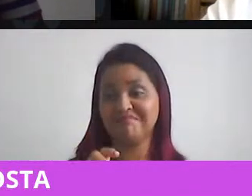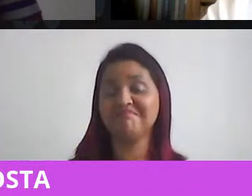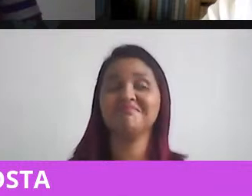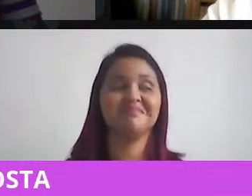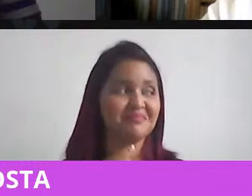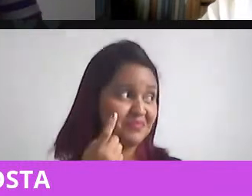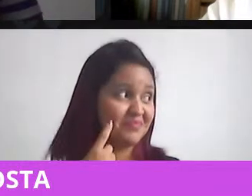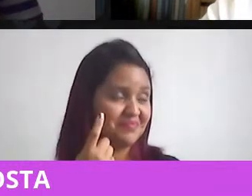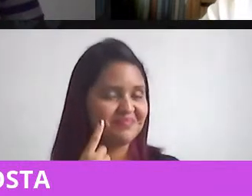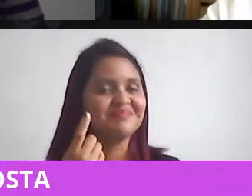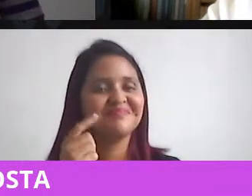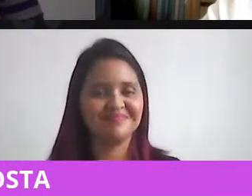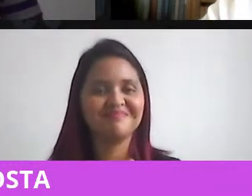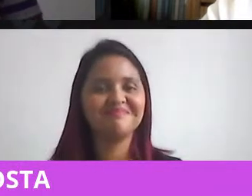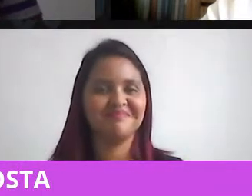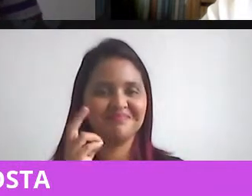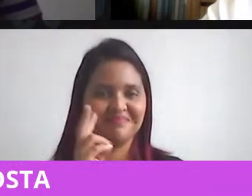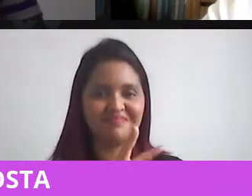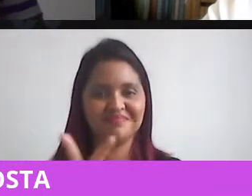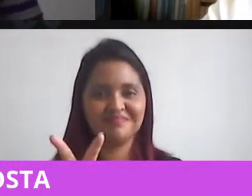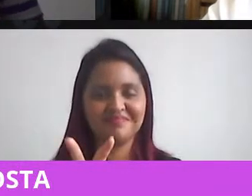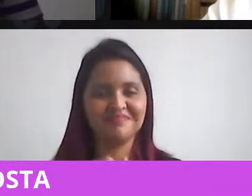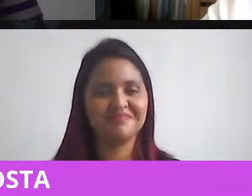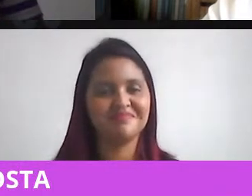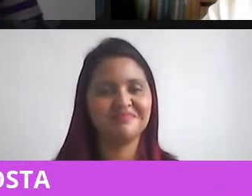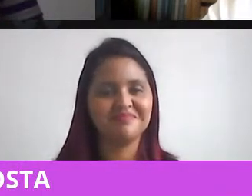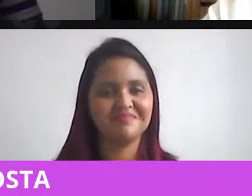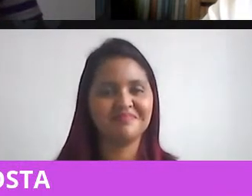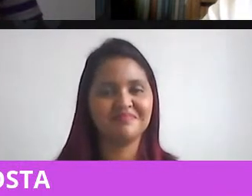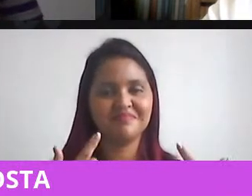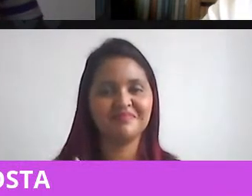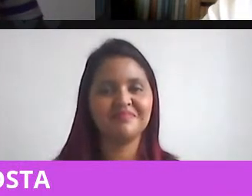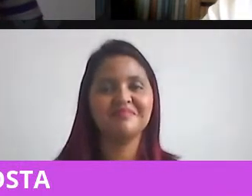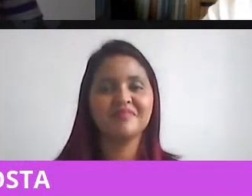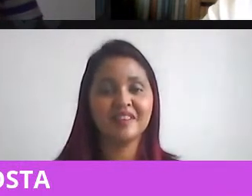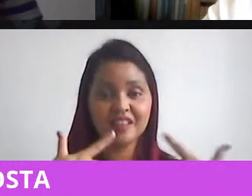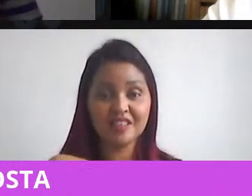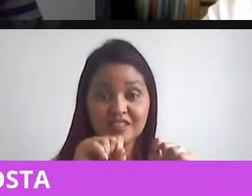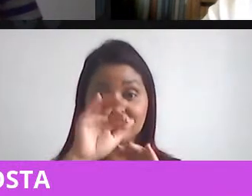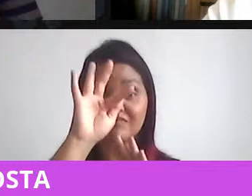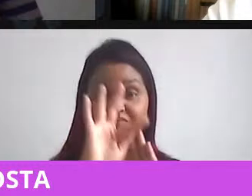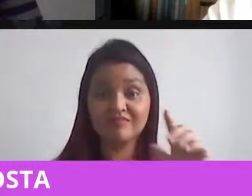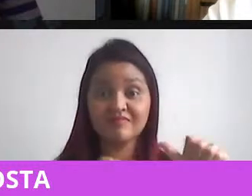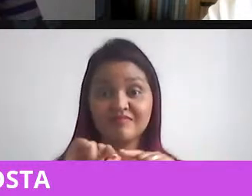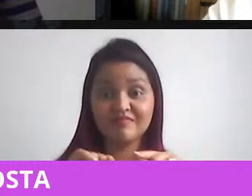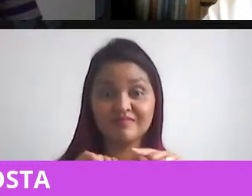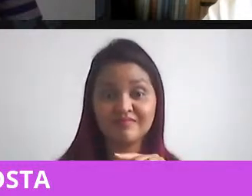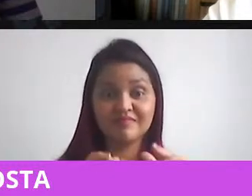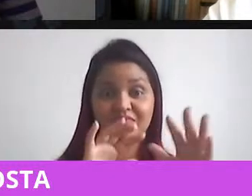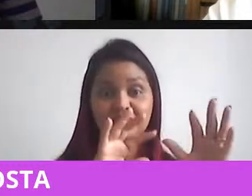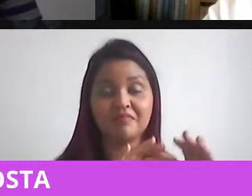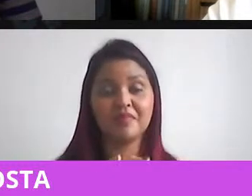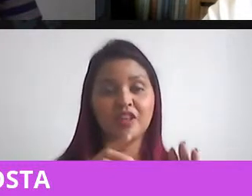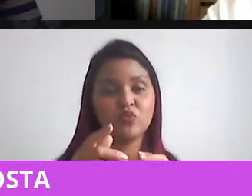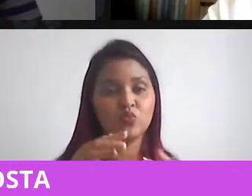agora apareceu. Ó. Professora, a linguística textual trabalha com textos verbais, considerando os textos não